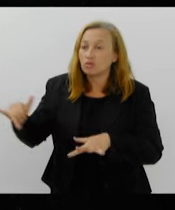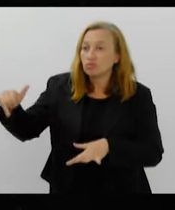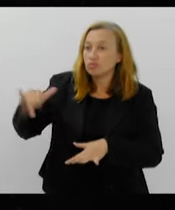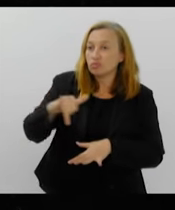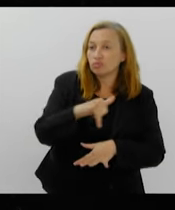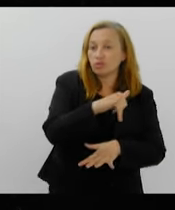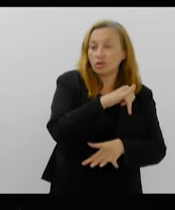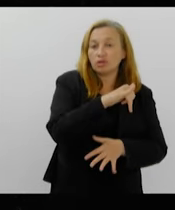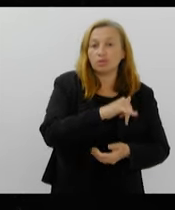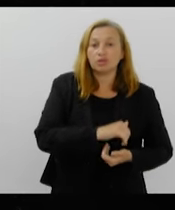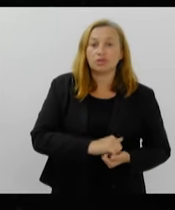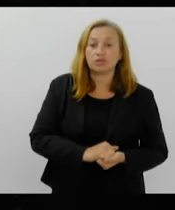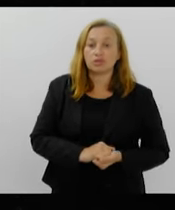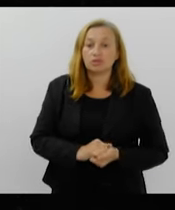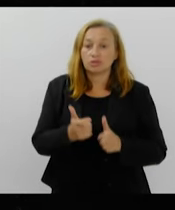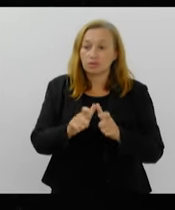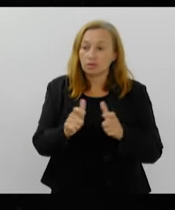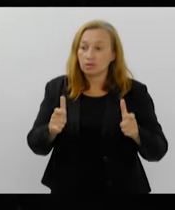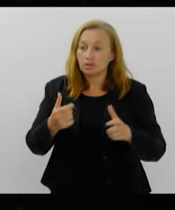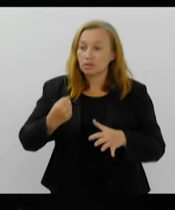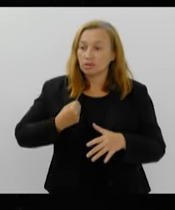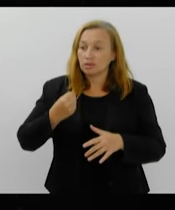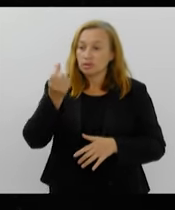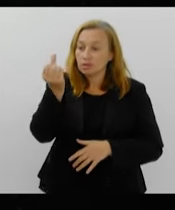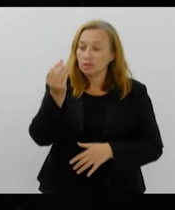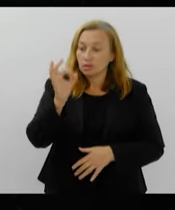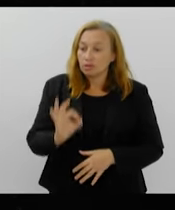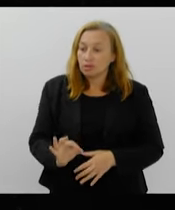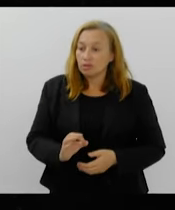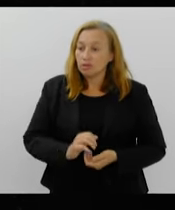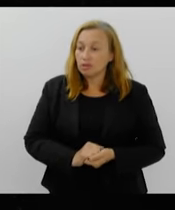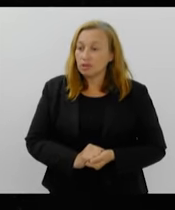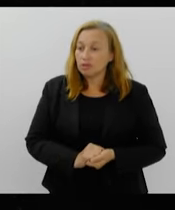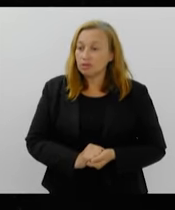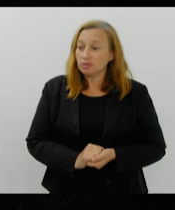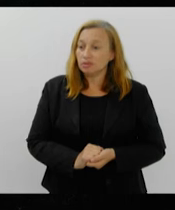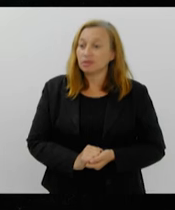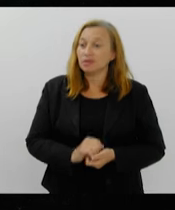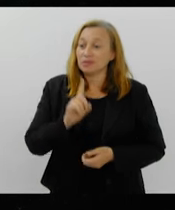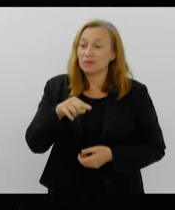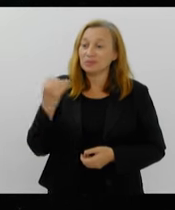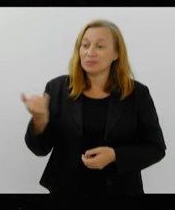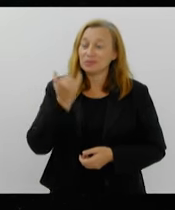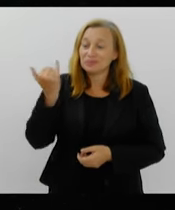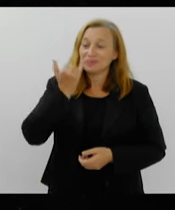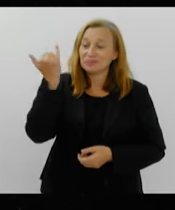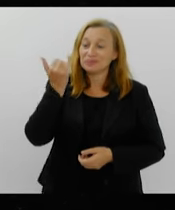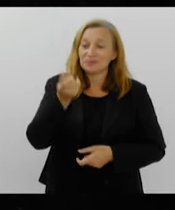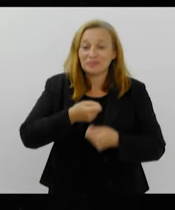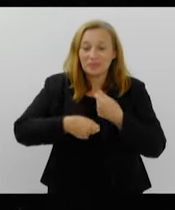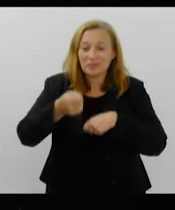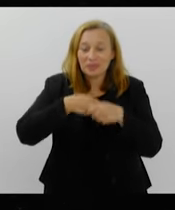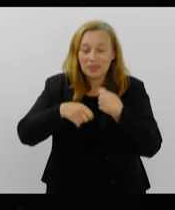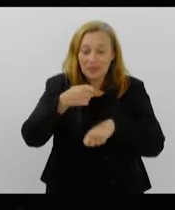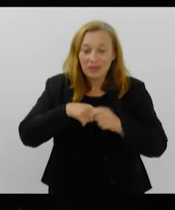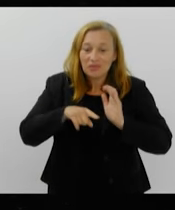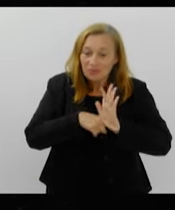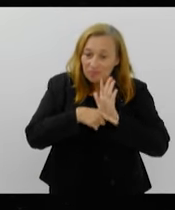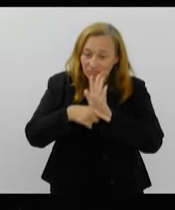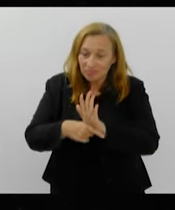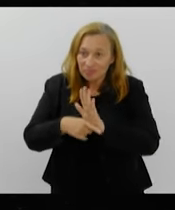Brasil um crescimento de quase 6% isso é muito importante pra economia ajuda a